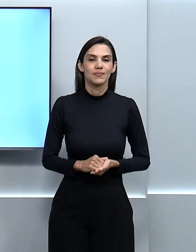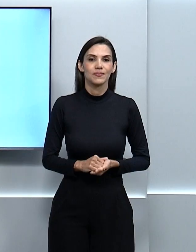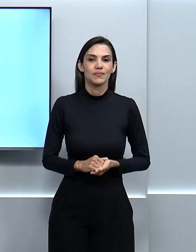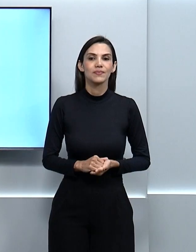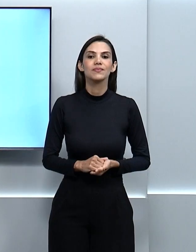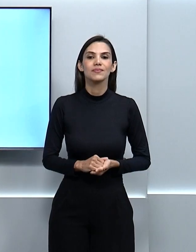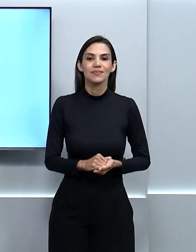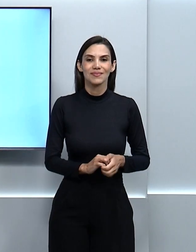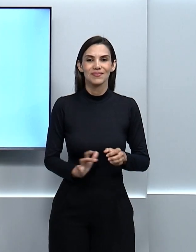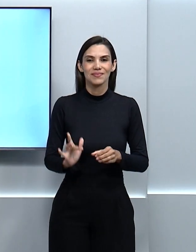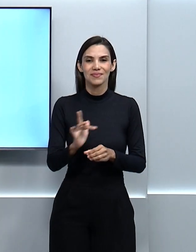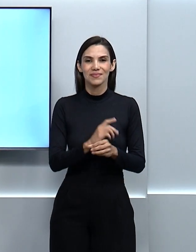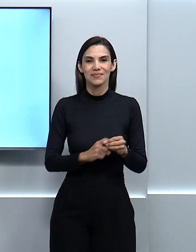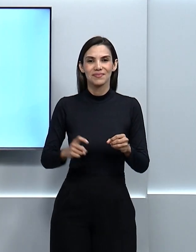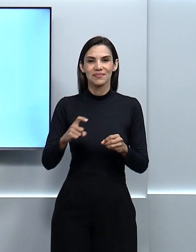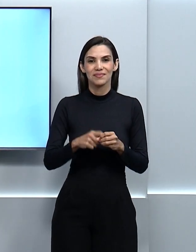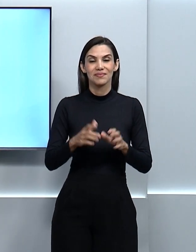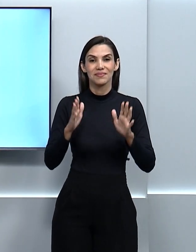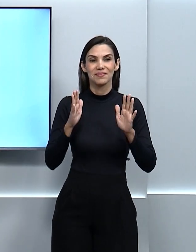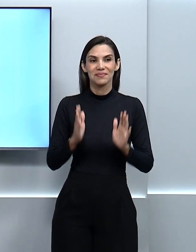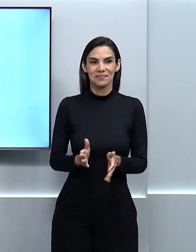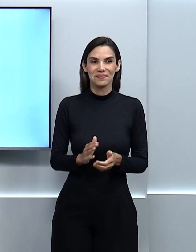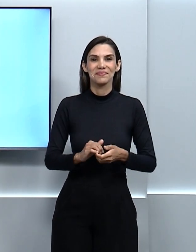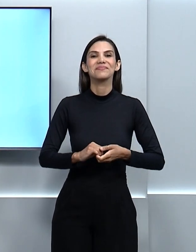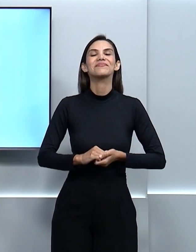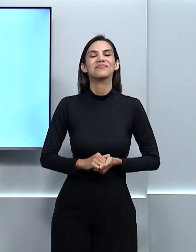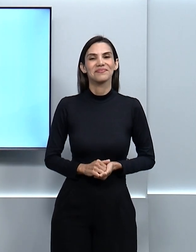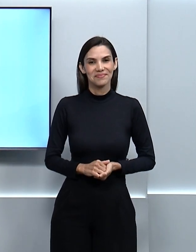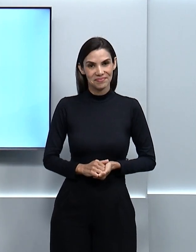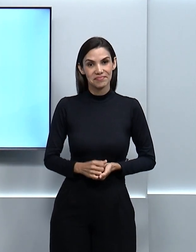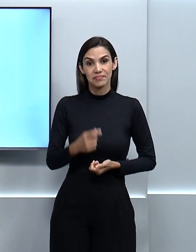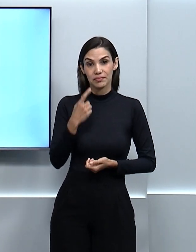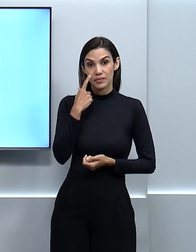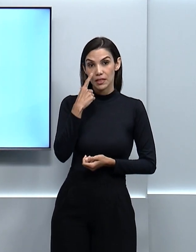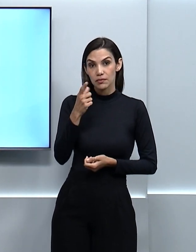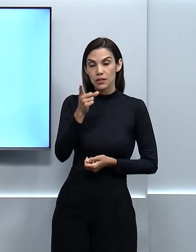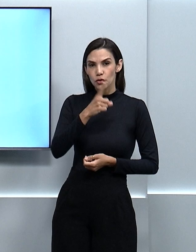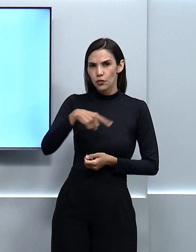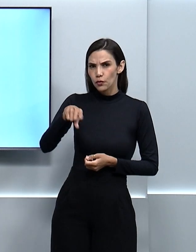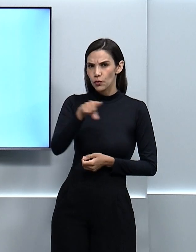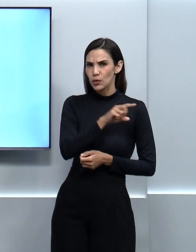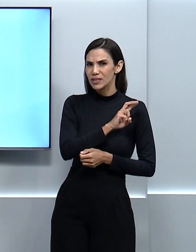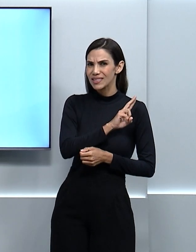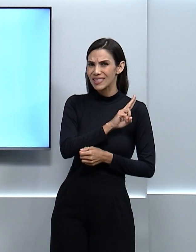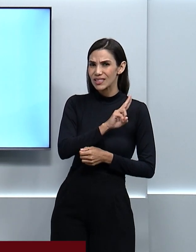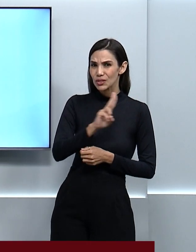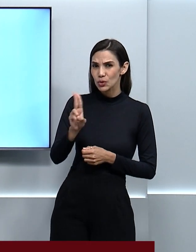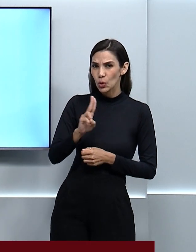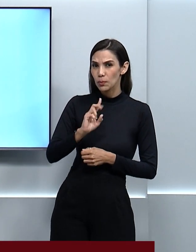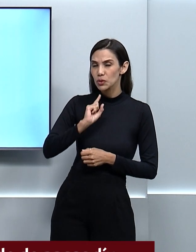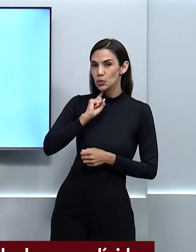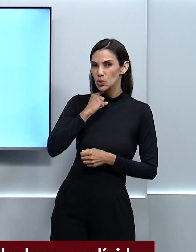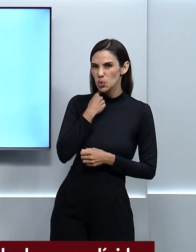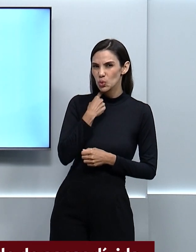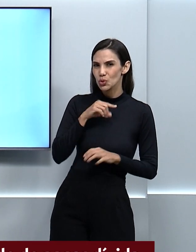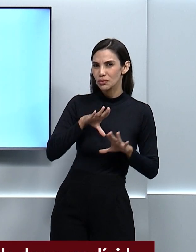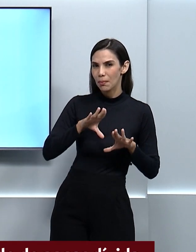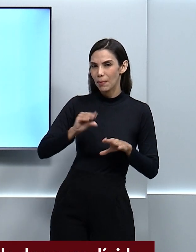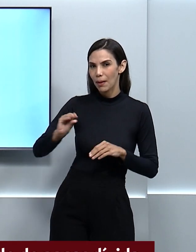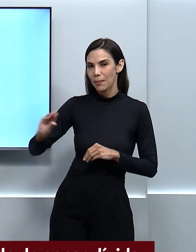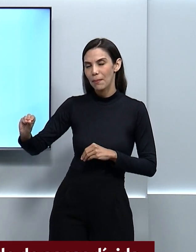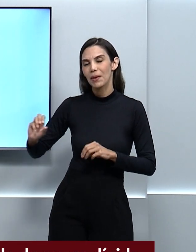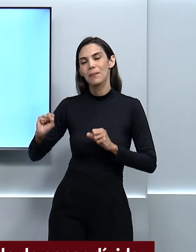Estamos de volta com Conexões dessa quarta-feira. E olha só, quem está com o nome sujo já pode respirar um pouquinho mais